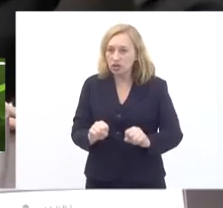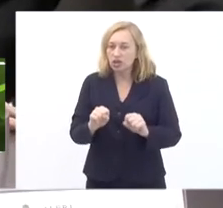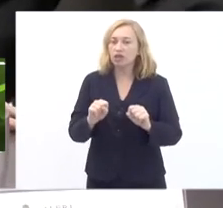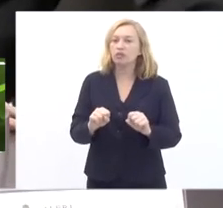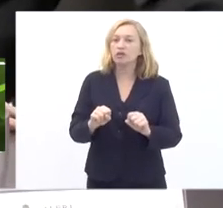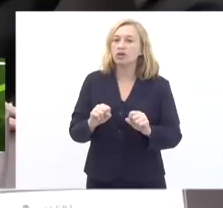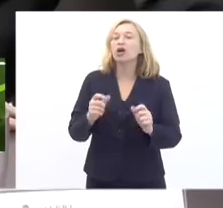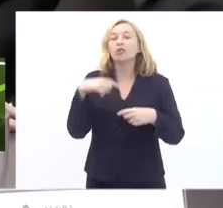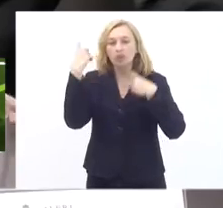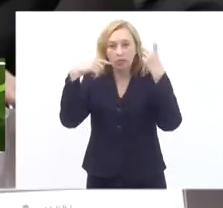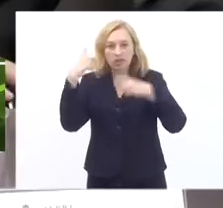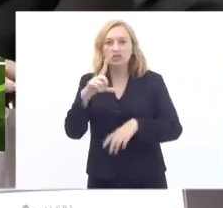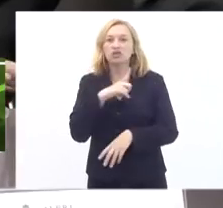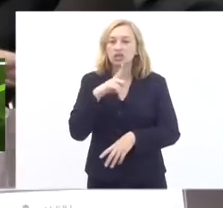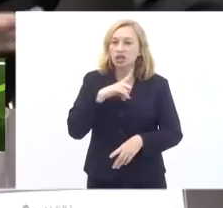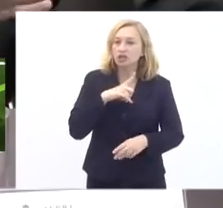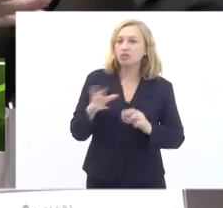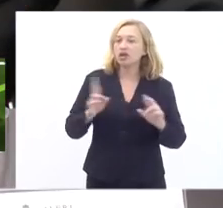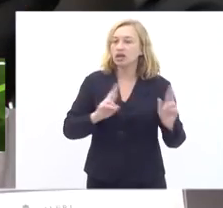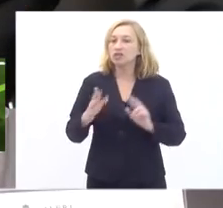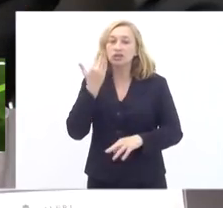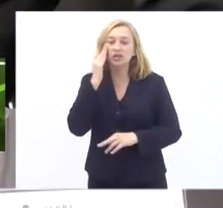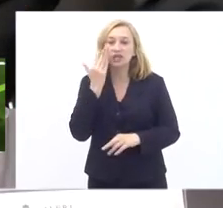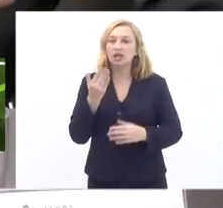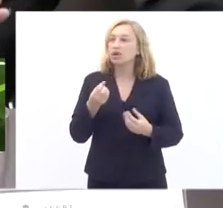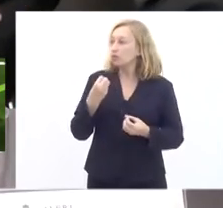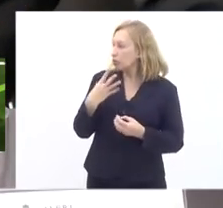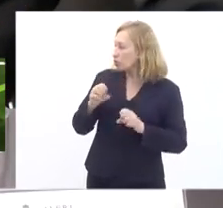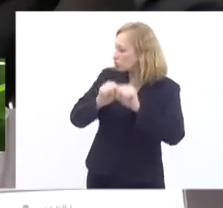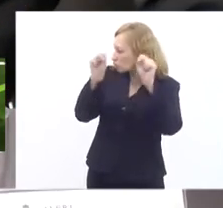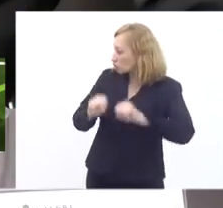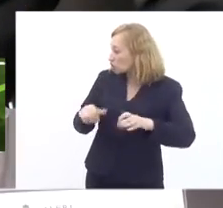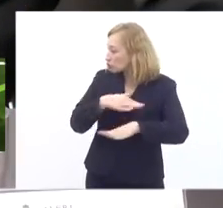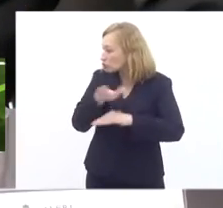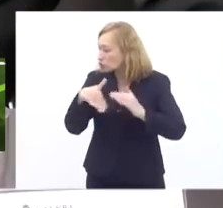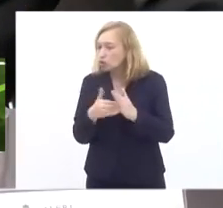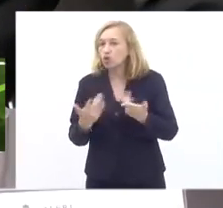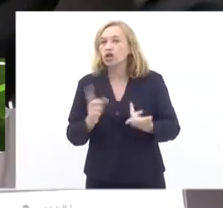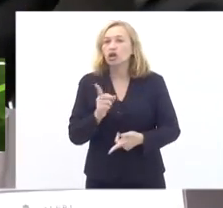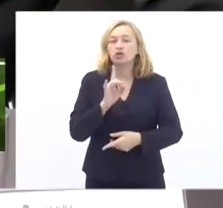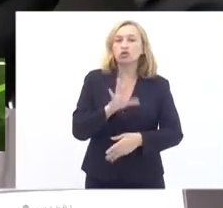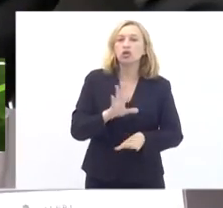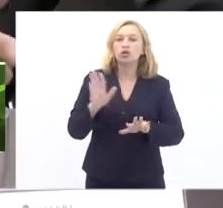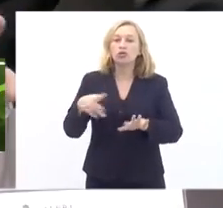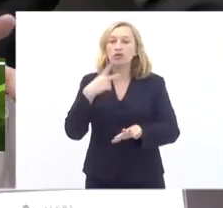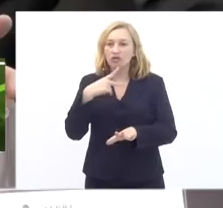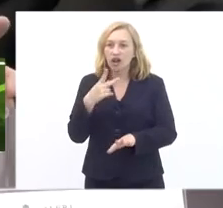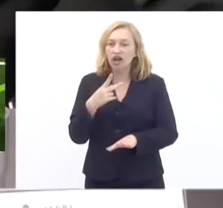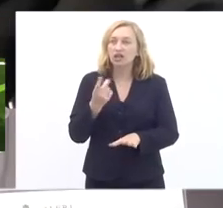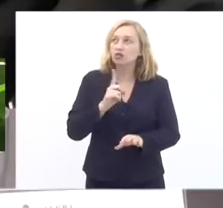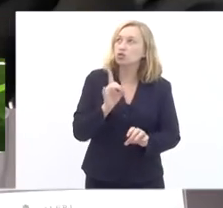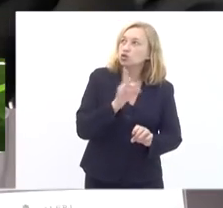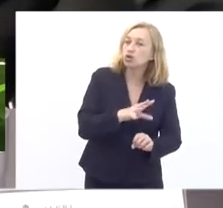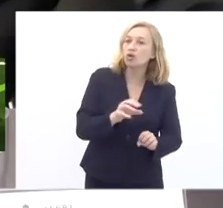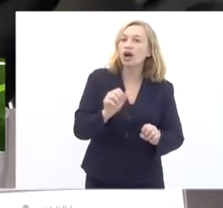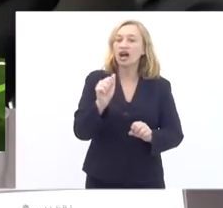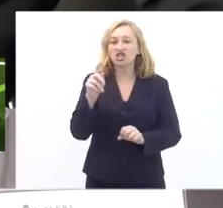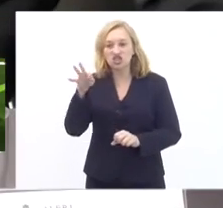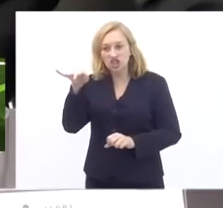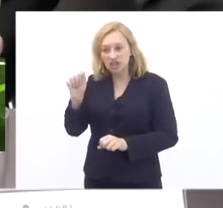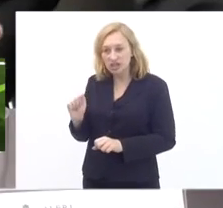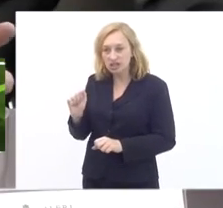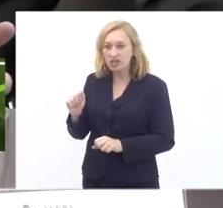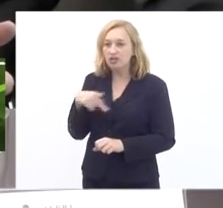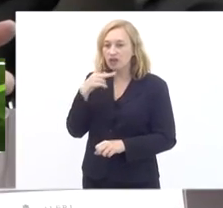é uma preocupação que nós temos em relação a compreender. Bom, o sistema como um todo, não só, e aí até foi colocado, não só a questão da agência, foi muito